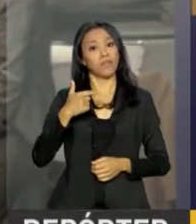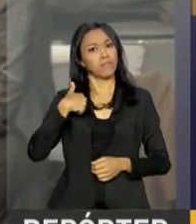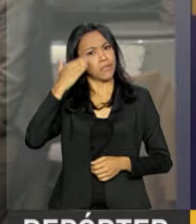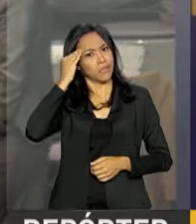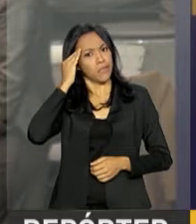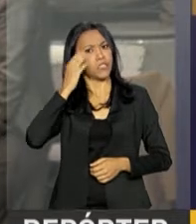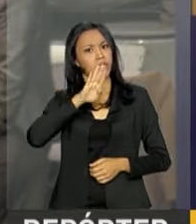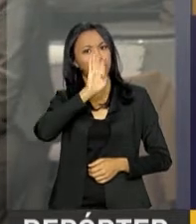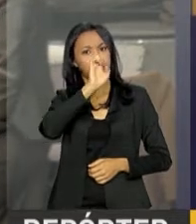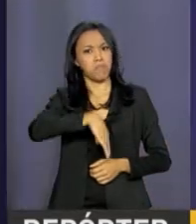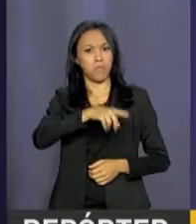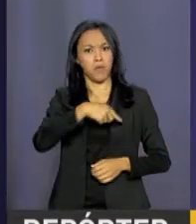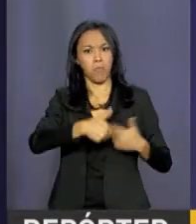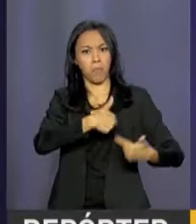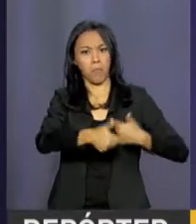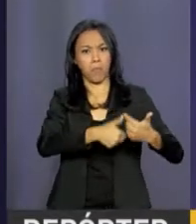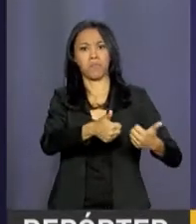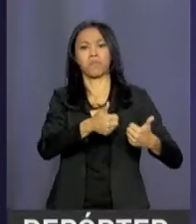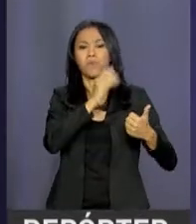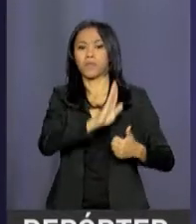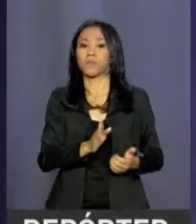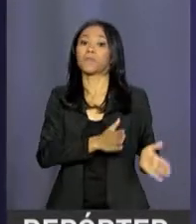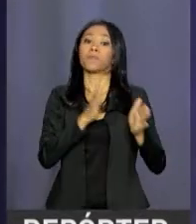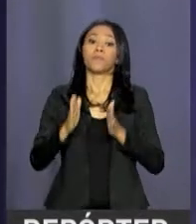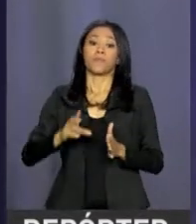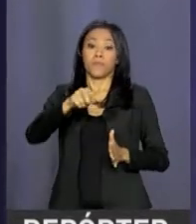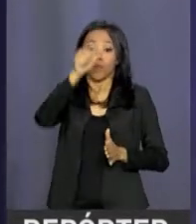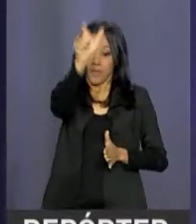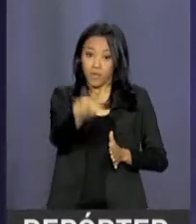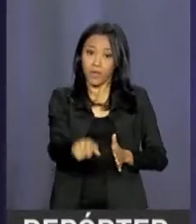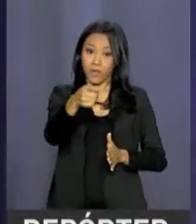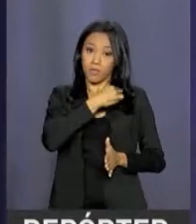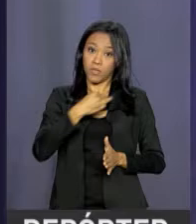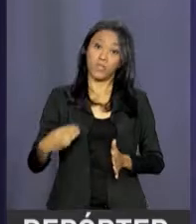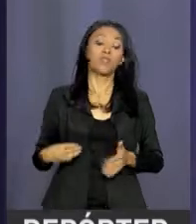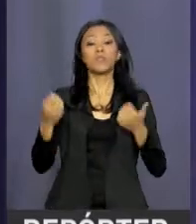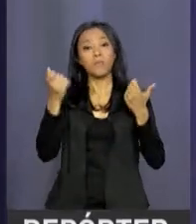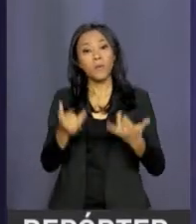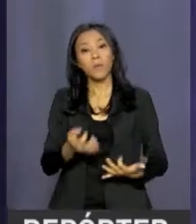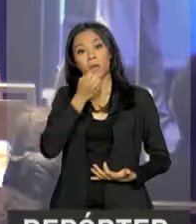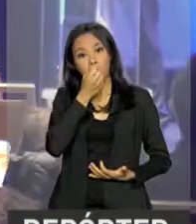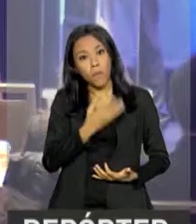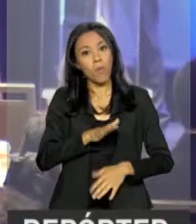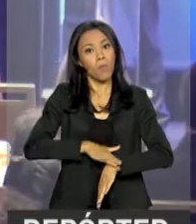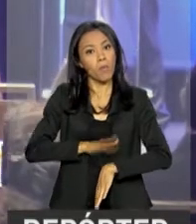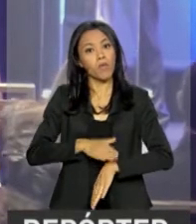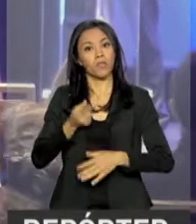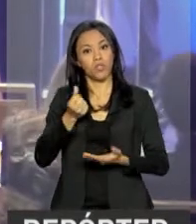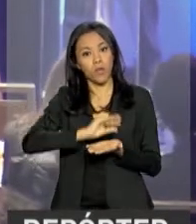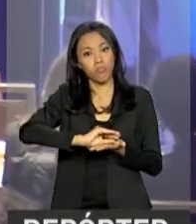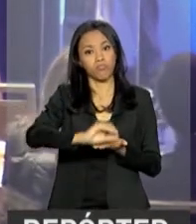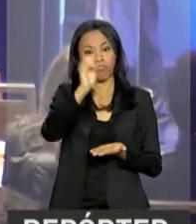nos últimos dois anos o ministro da fazenda henrique meirelles afirmou que esta é uma boa fase para investir no brasil já que é muito